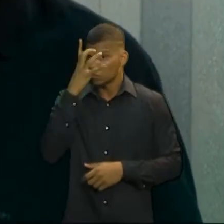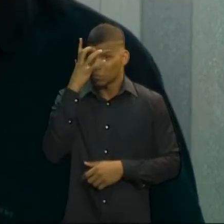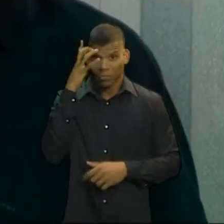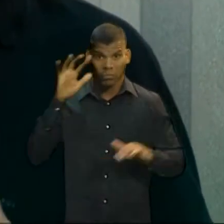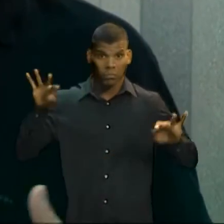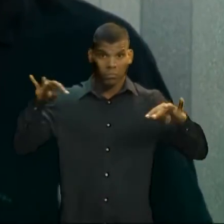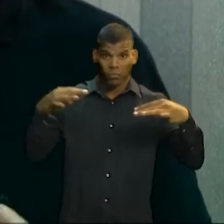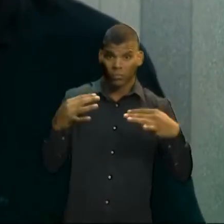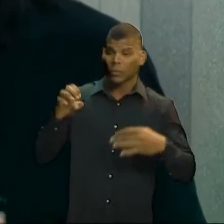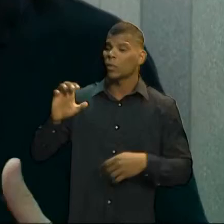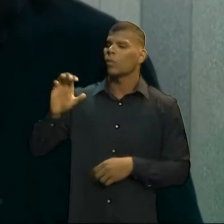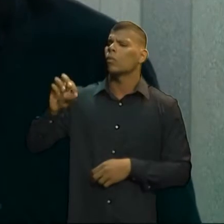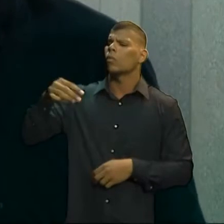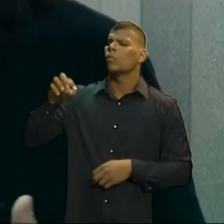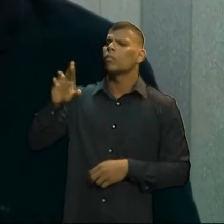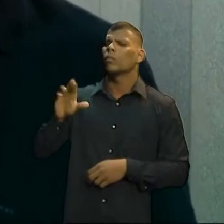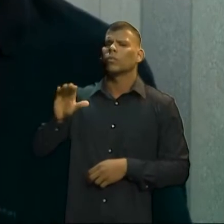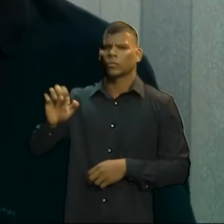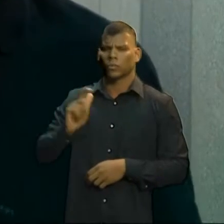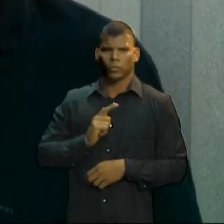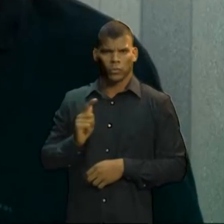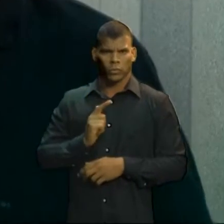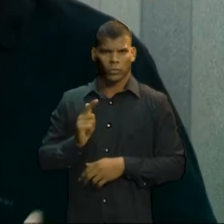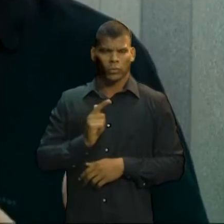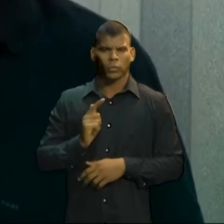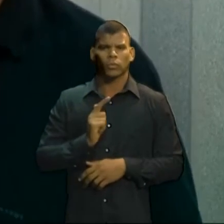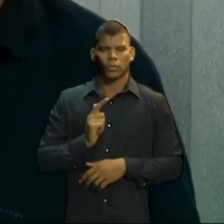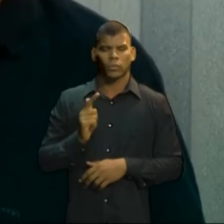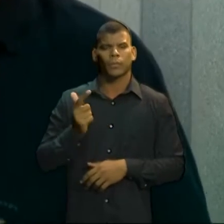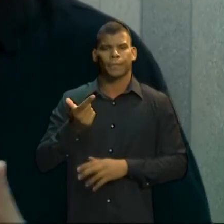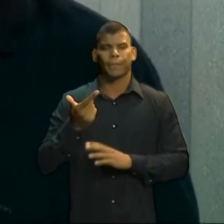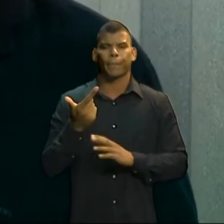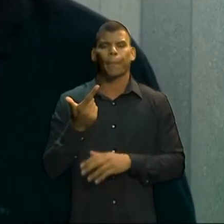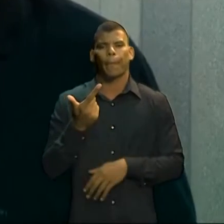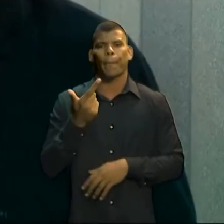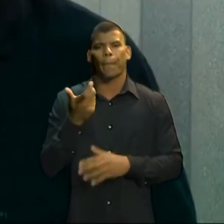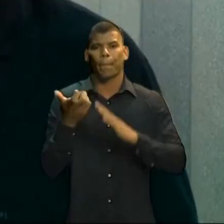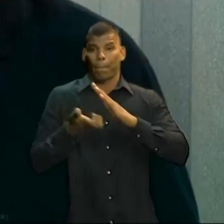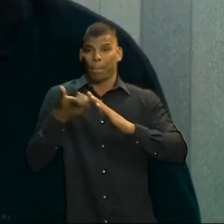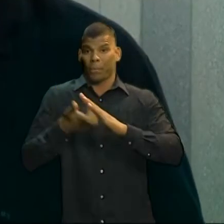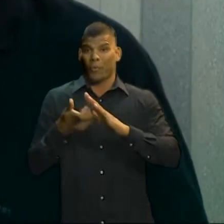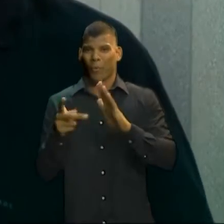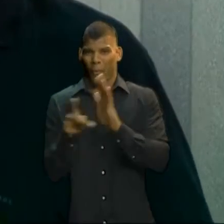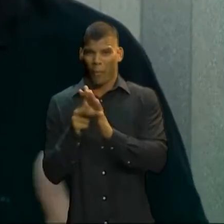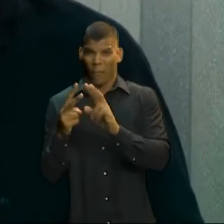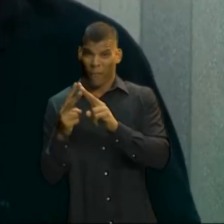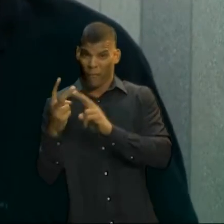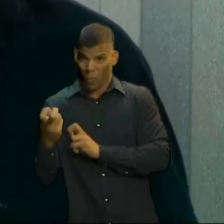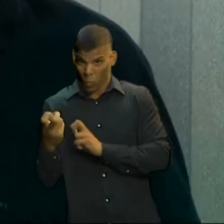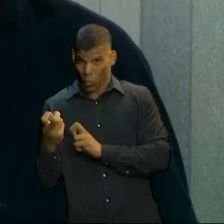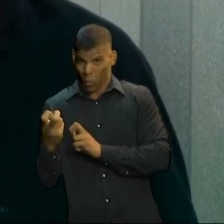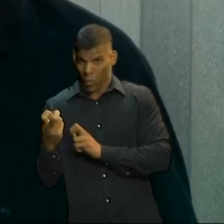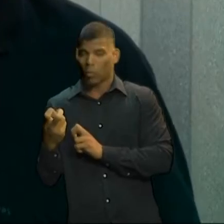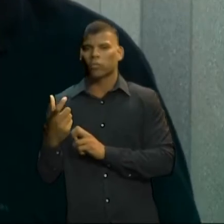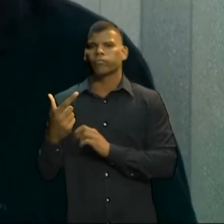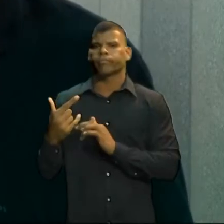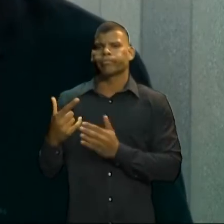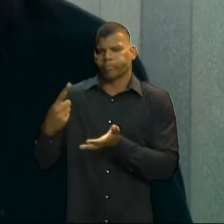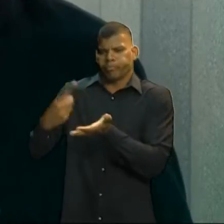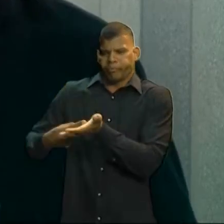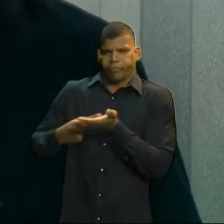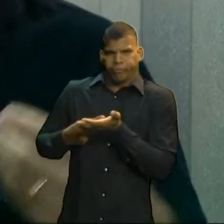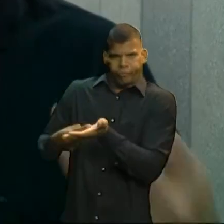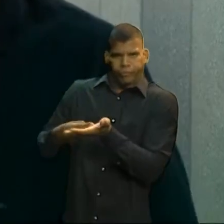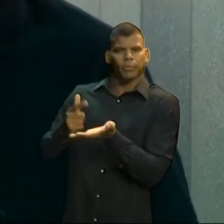e-commerce. Hoje, nós somos líderes em empresas nacionais de e-commerce que têm espaços conosco. Grandes players nacionais de